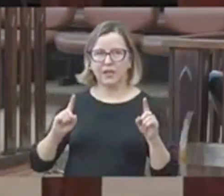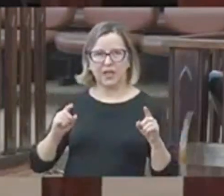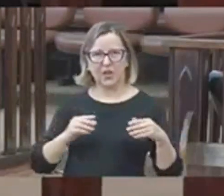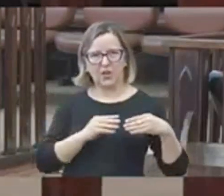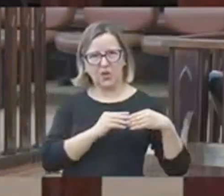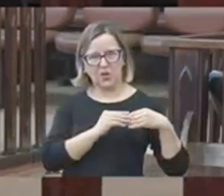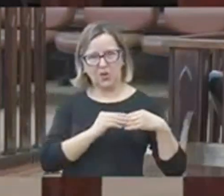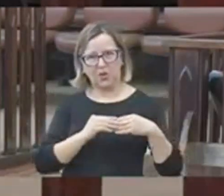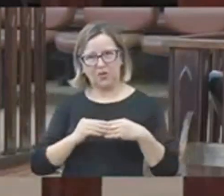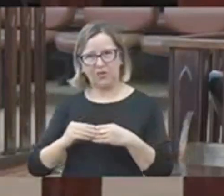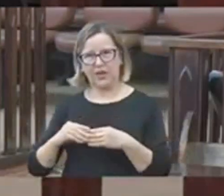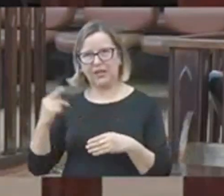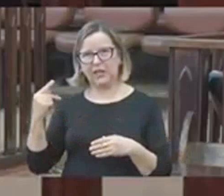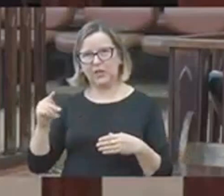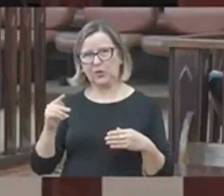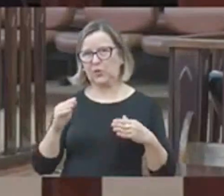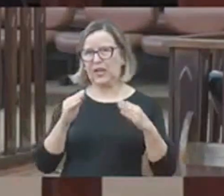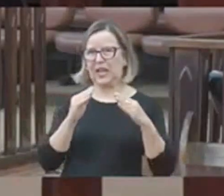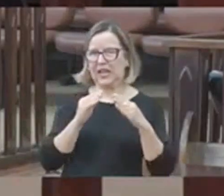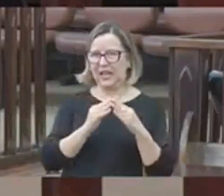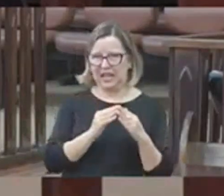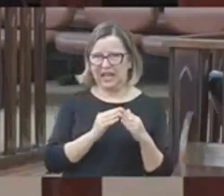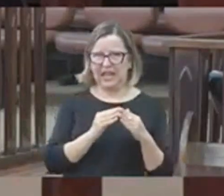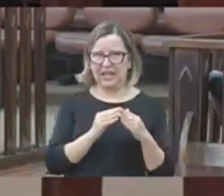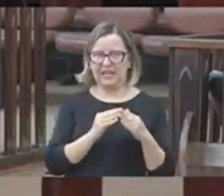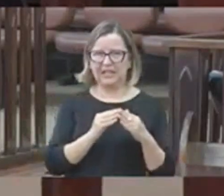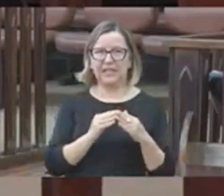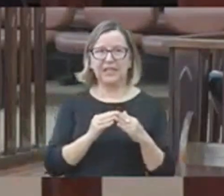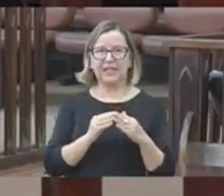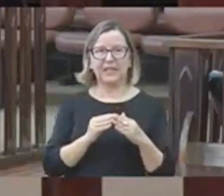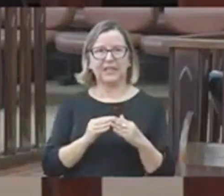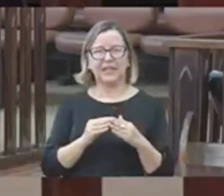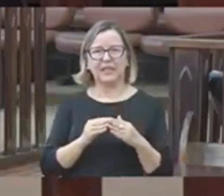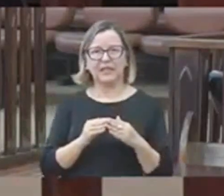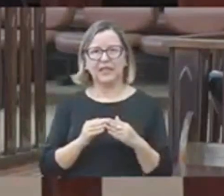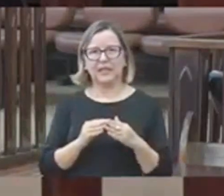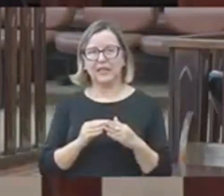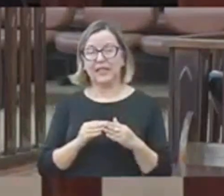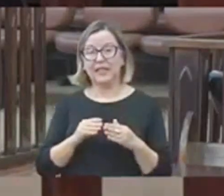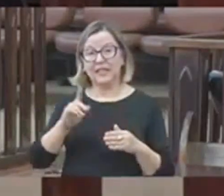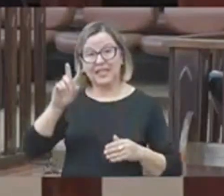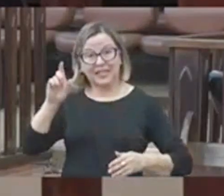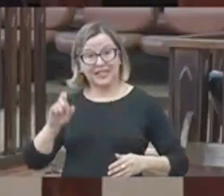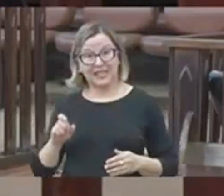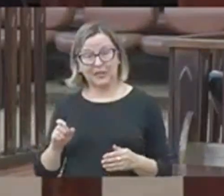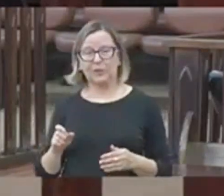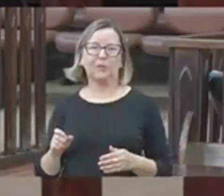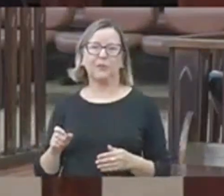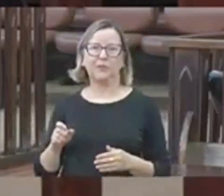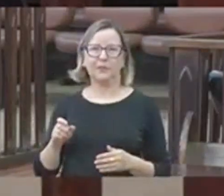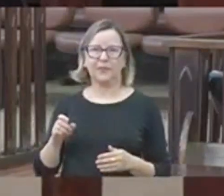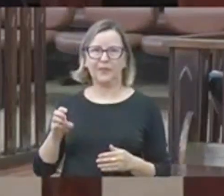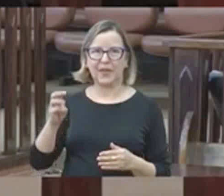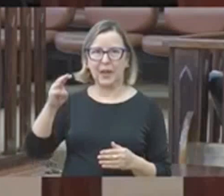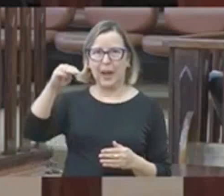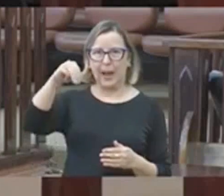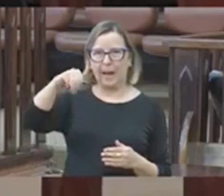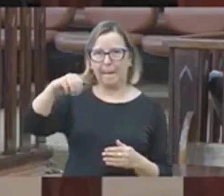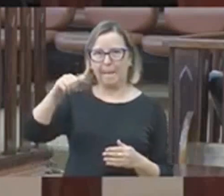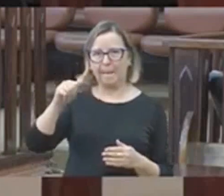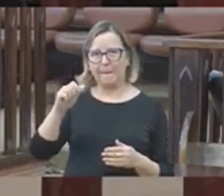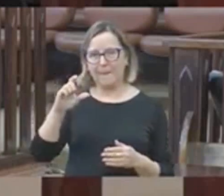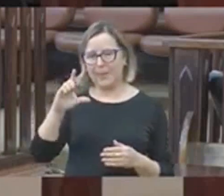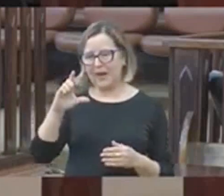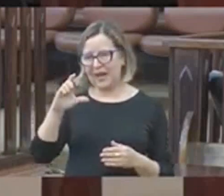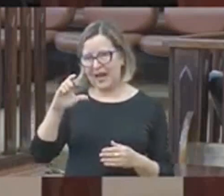por um modelo machista, um modelo de determinação pela sua própria vontade,